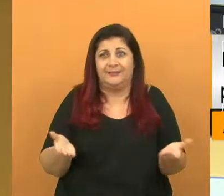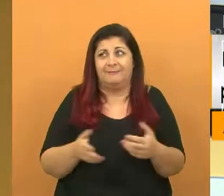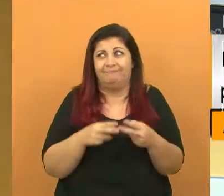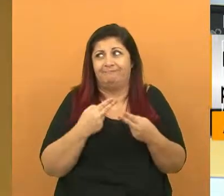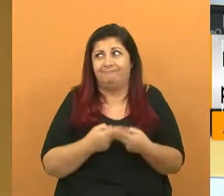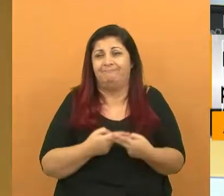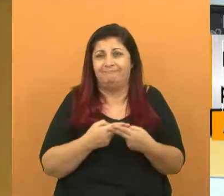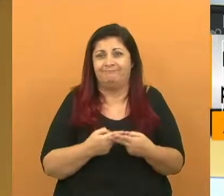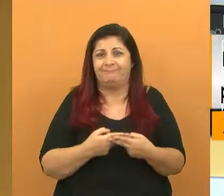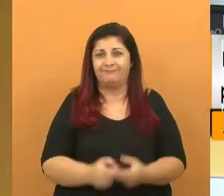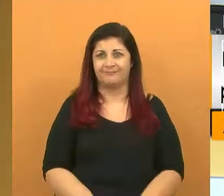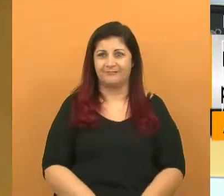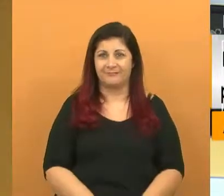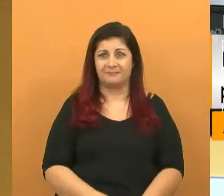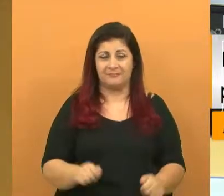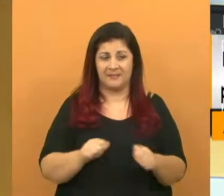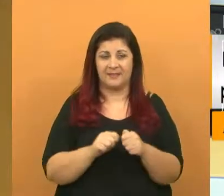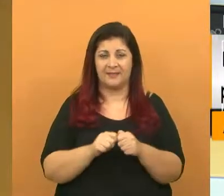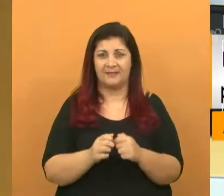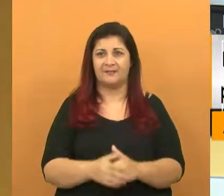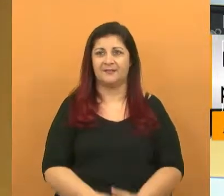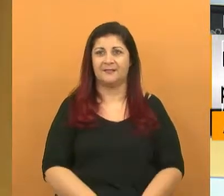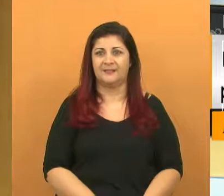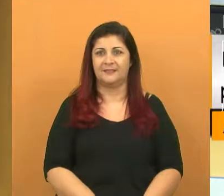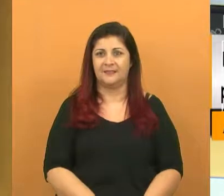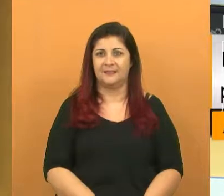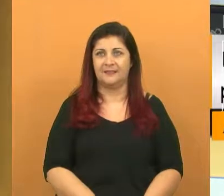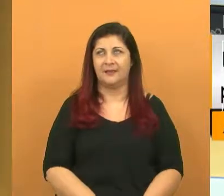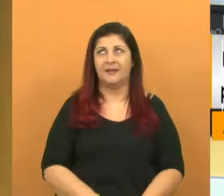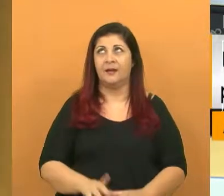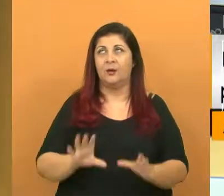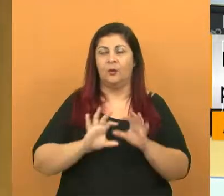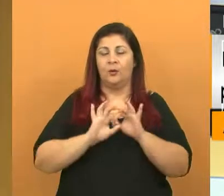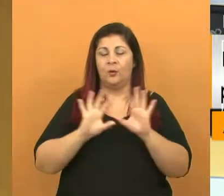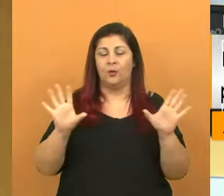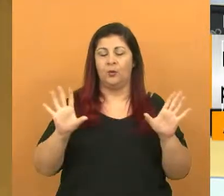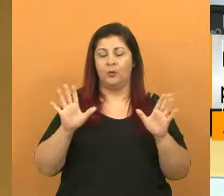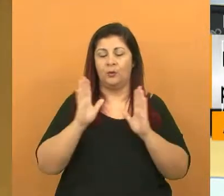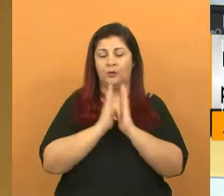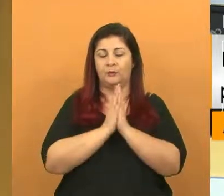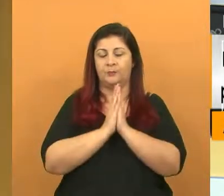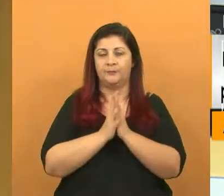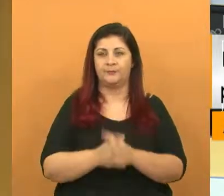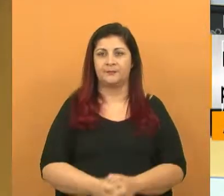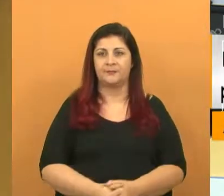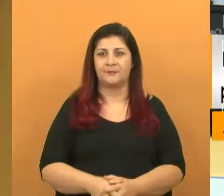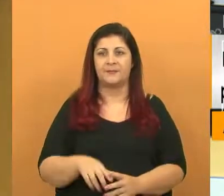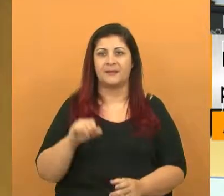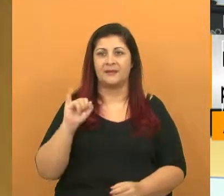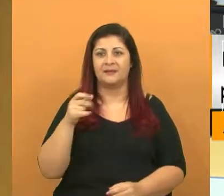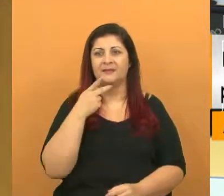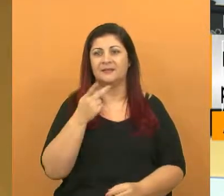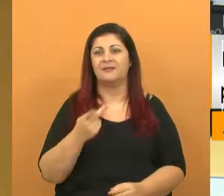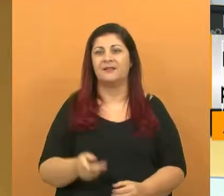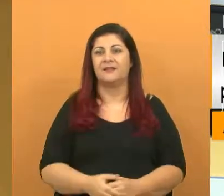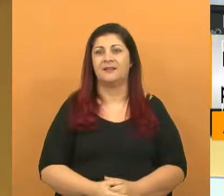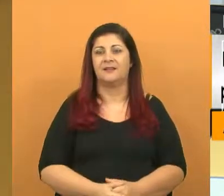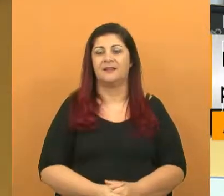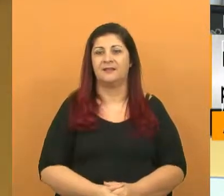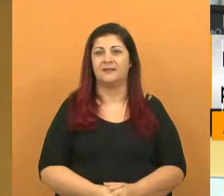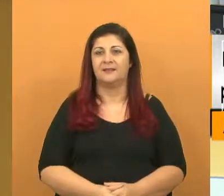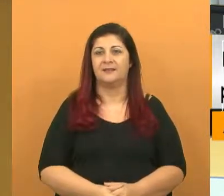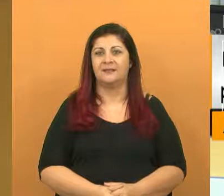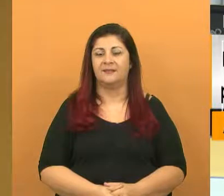Mas eu fiz. Graças a Deus não deu nada. Mas se ele marcasse para mim assim, olha, Vera, olha,